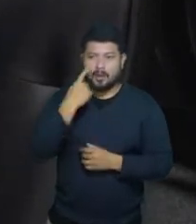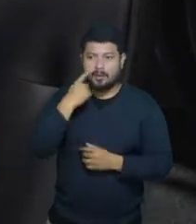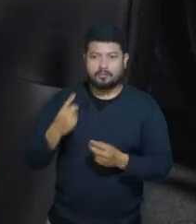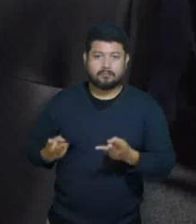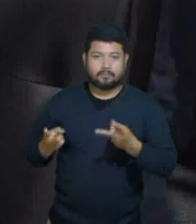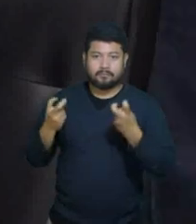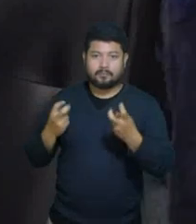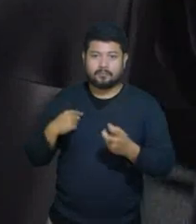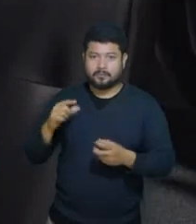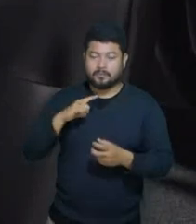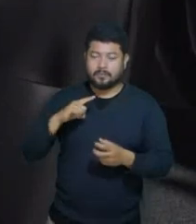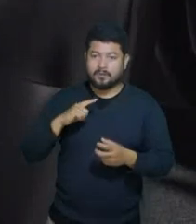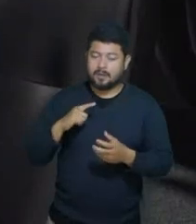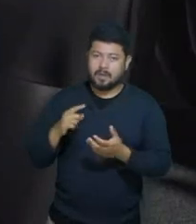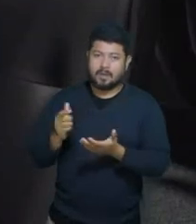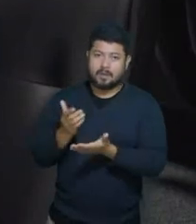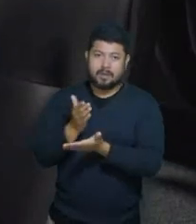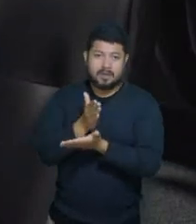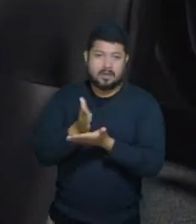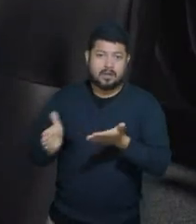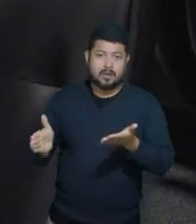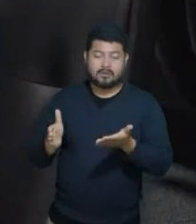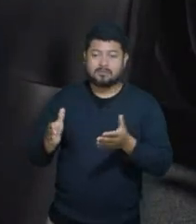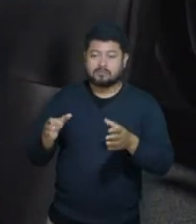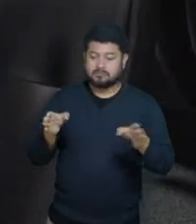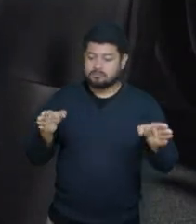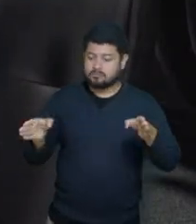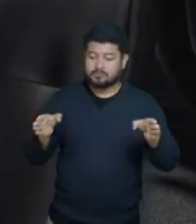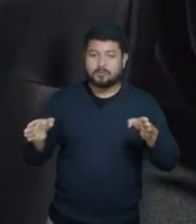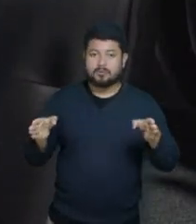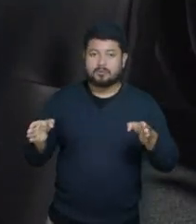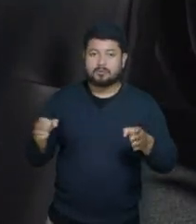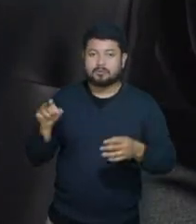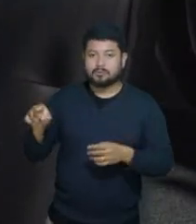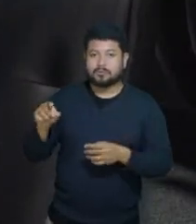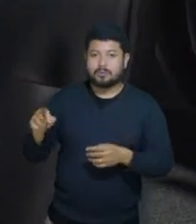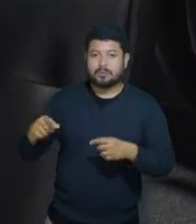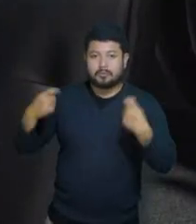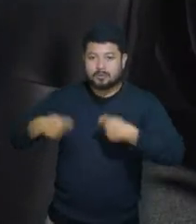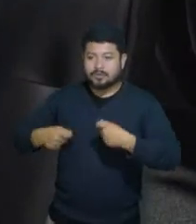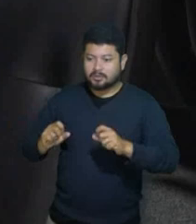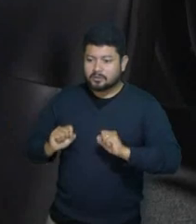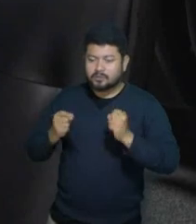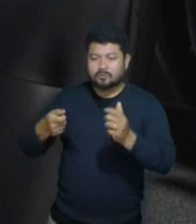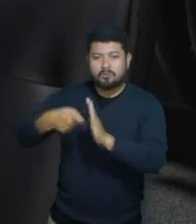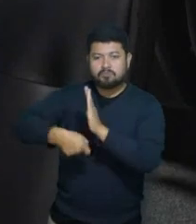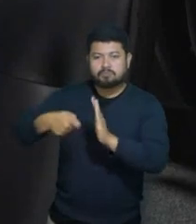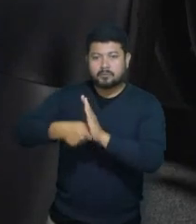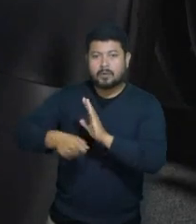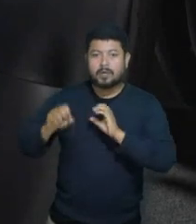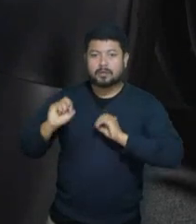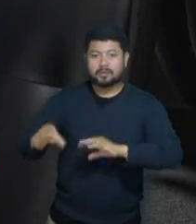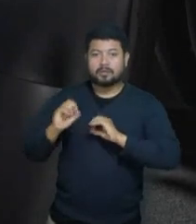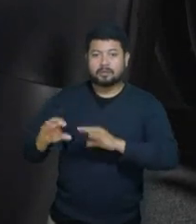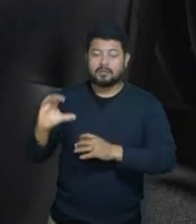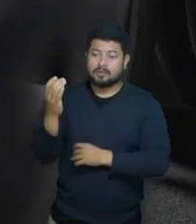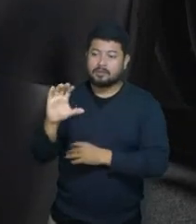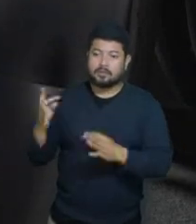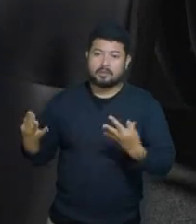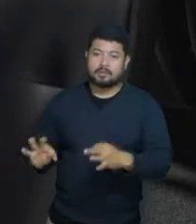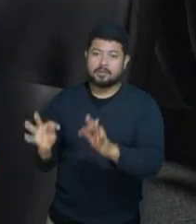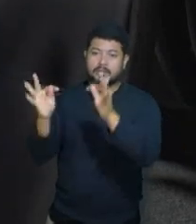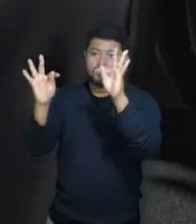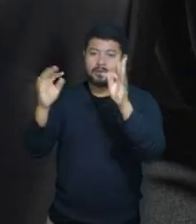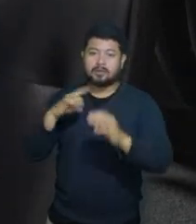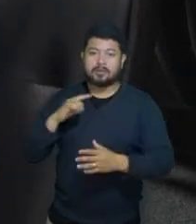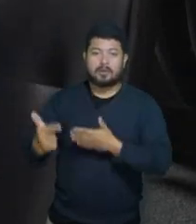existe uma lacuna enorme, um abismo enorme entre o que a gente precisa enfrentar, e a educação e ciência e tecnologia